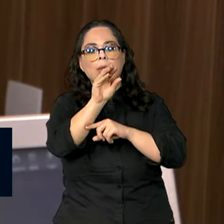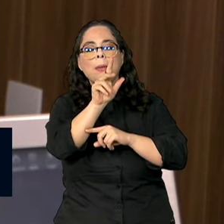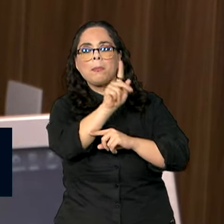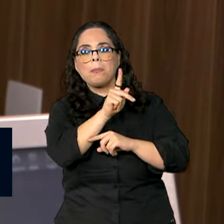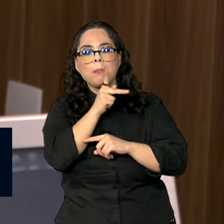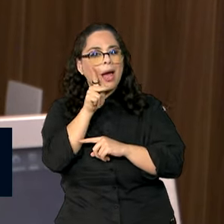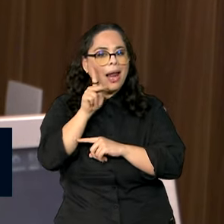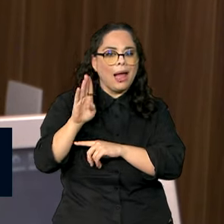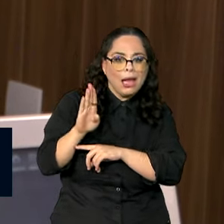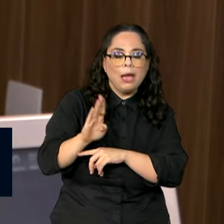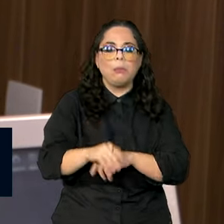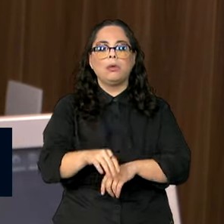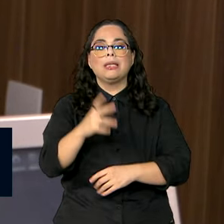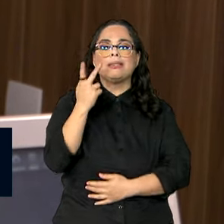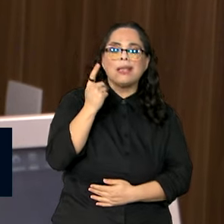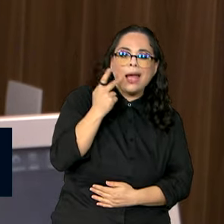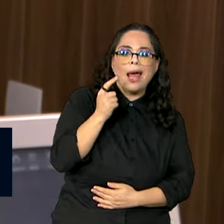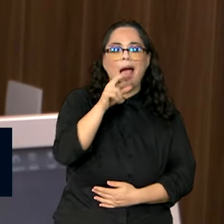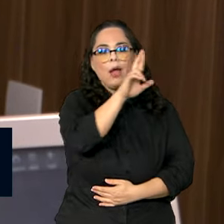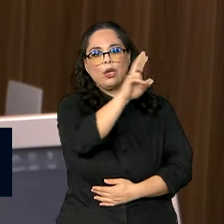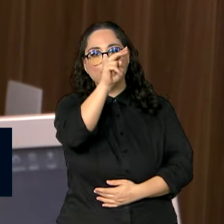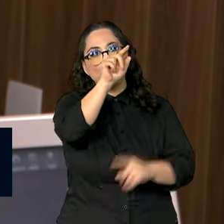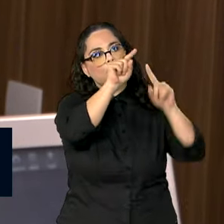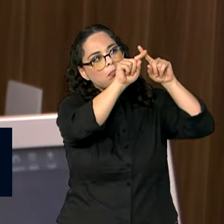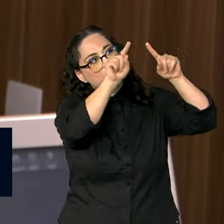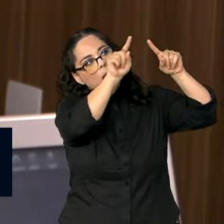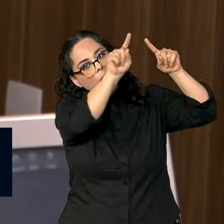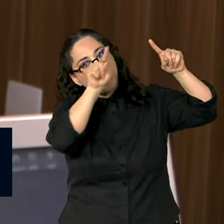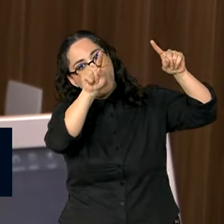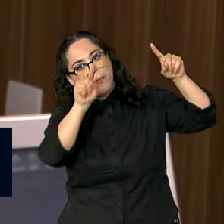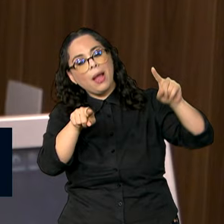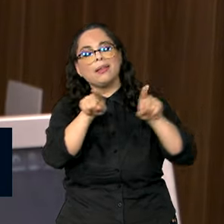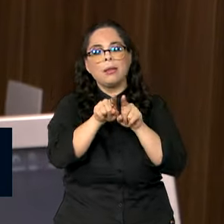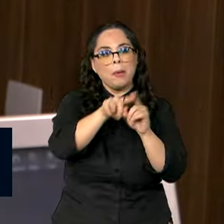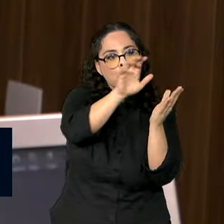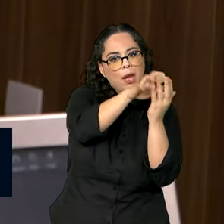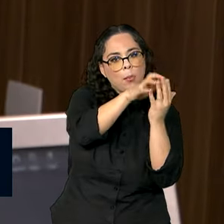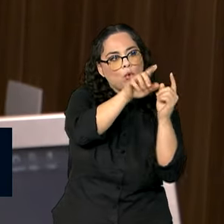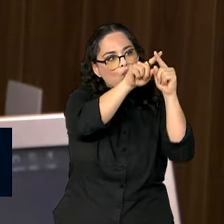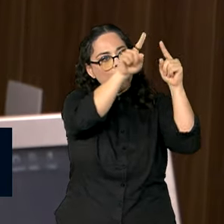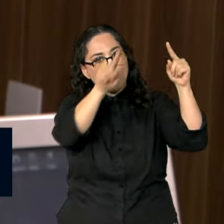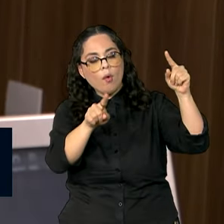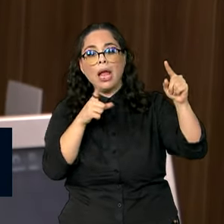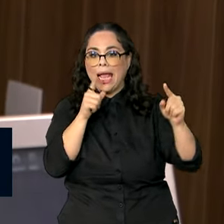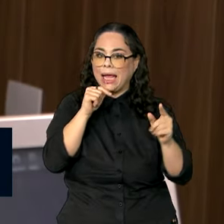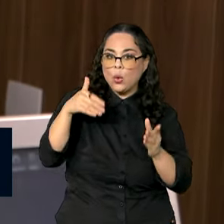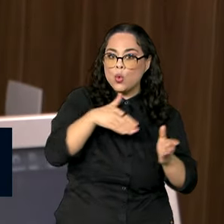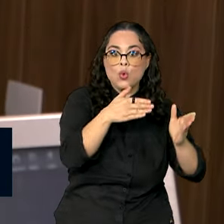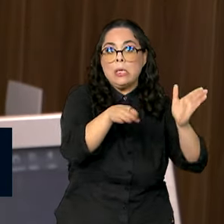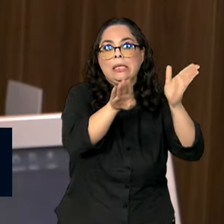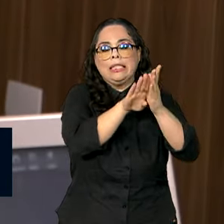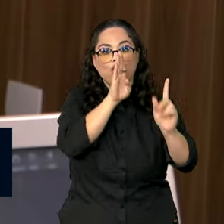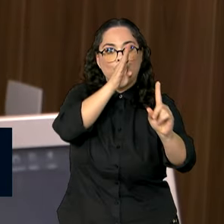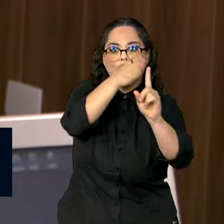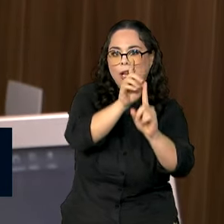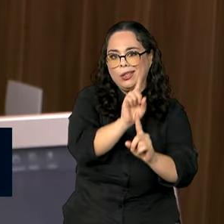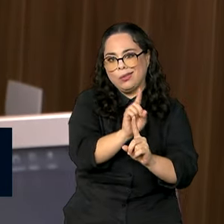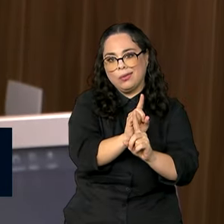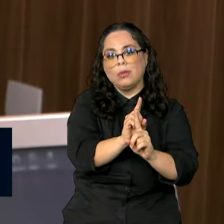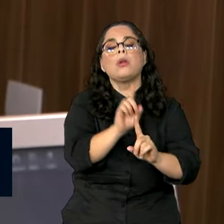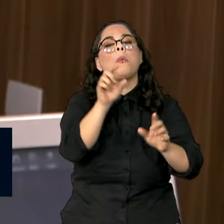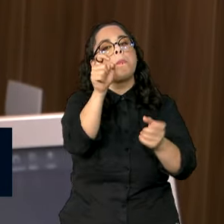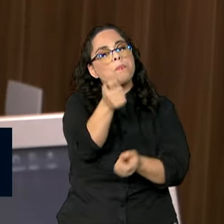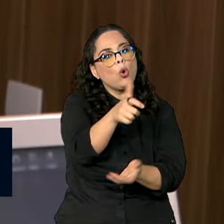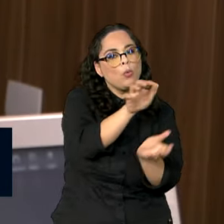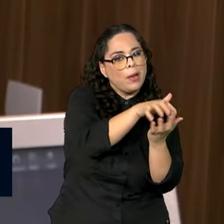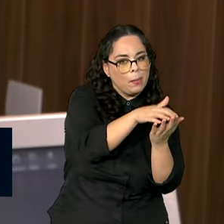Paraíba, Ceará, Rio Grande do Norte e Pernambuco, que não são banhados diretamente. Pernambuco é uma parte